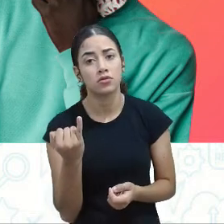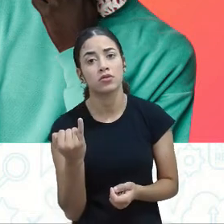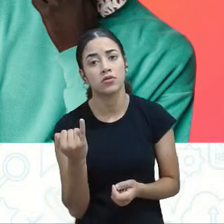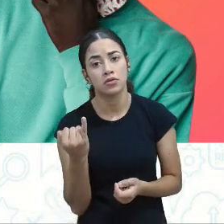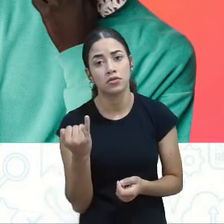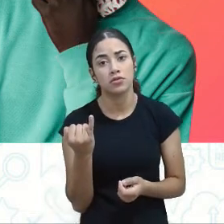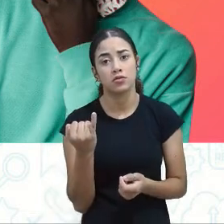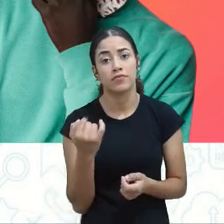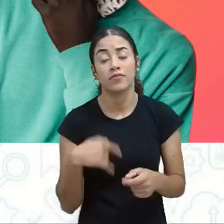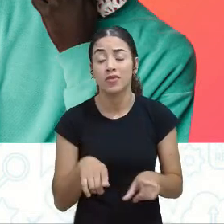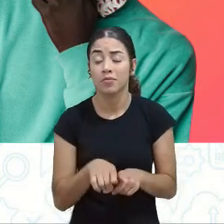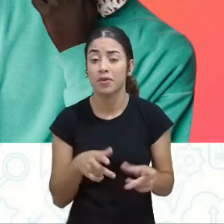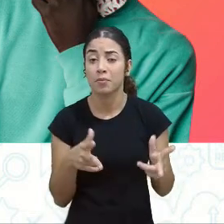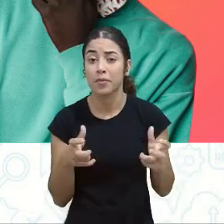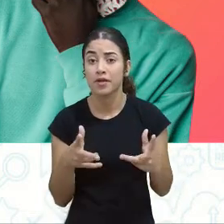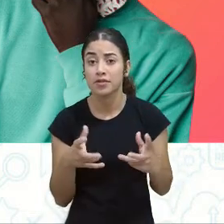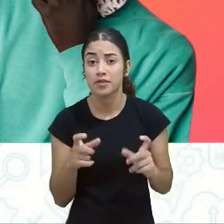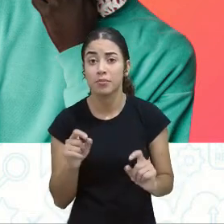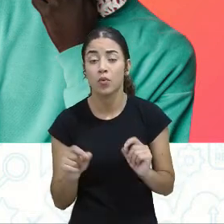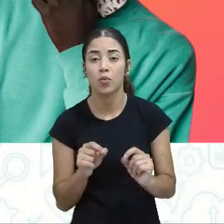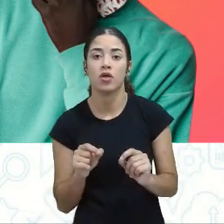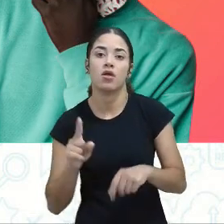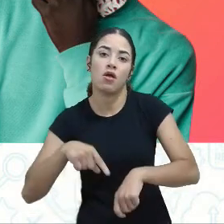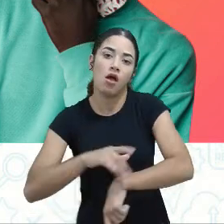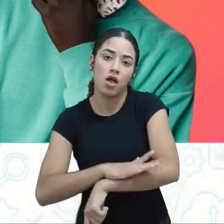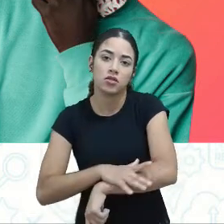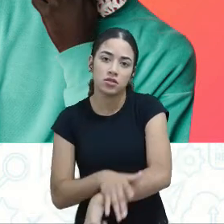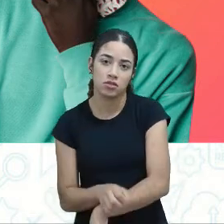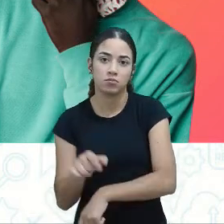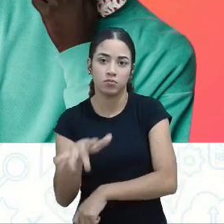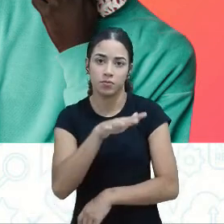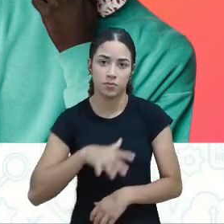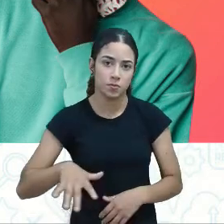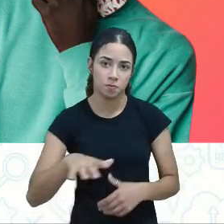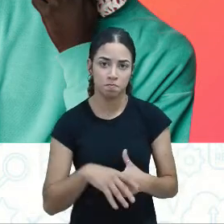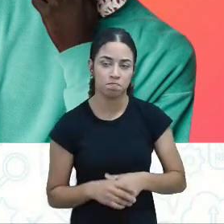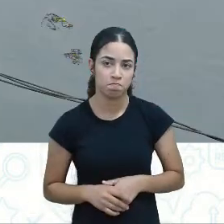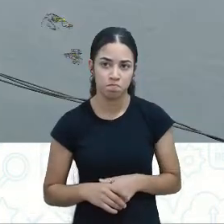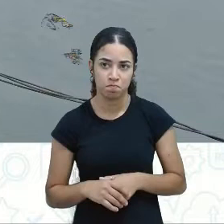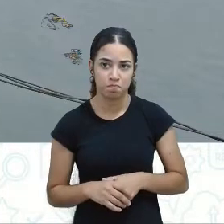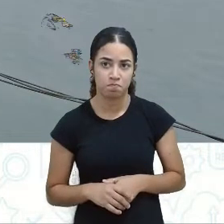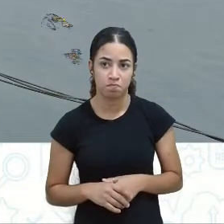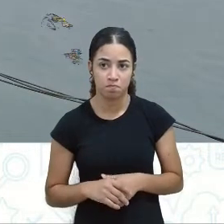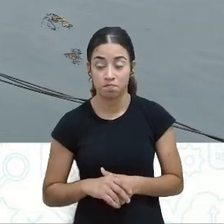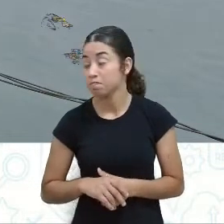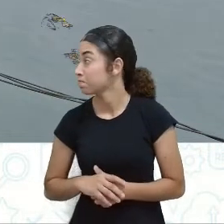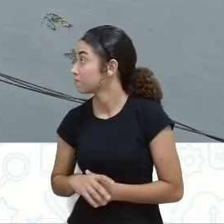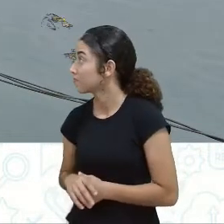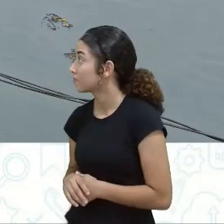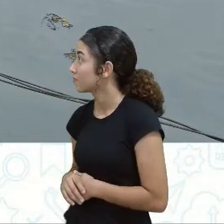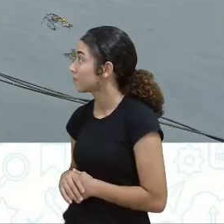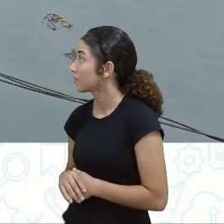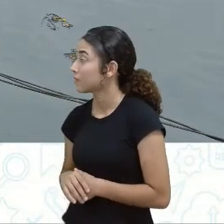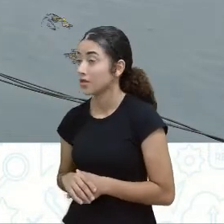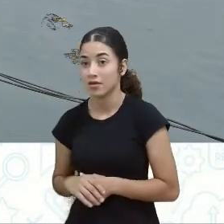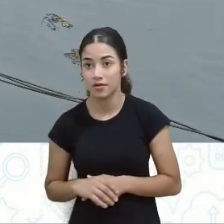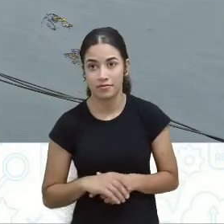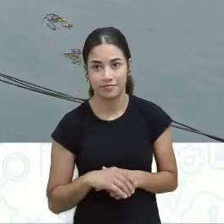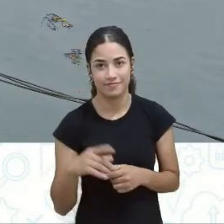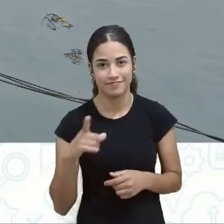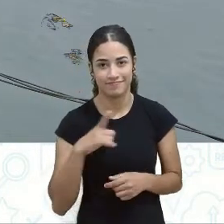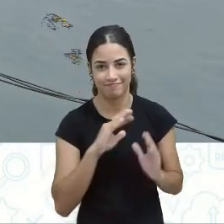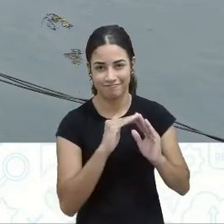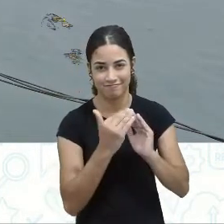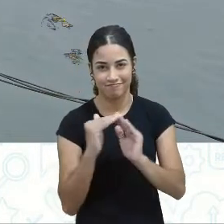a gente pode identificar como racismo ambiental, certo? Olha aí, as